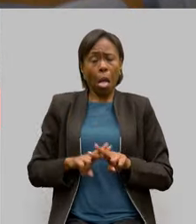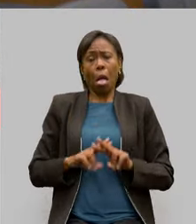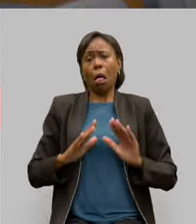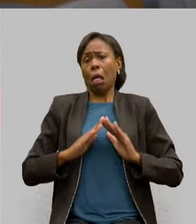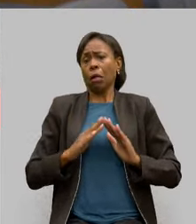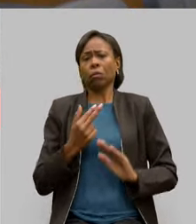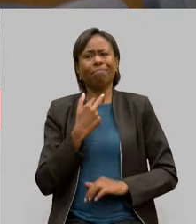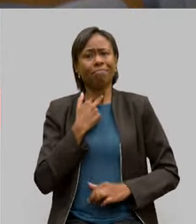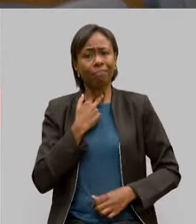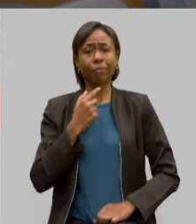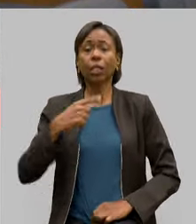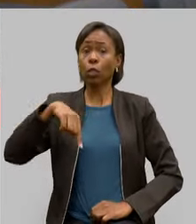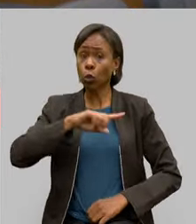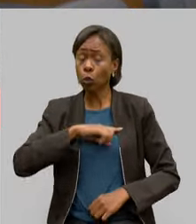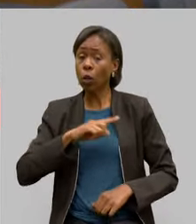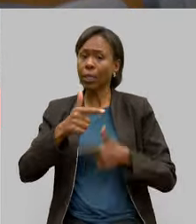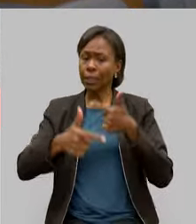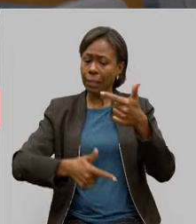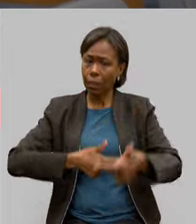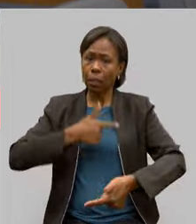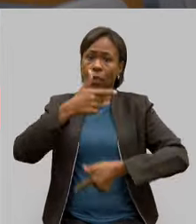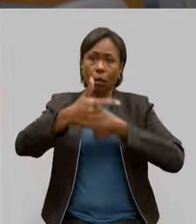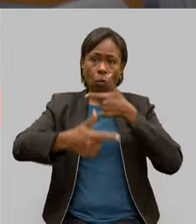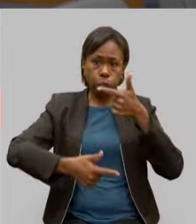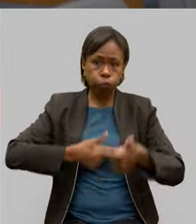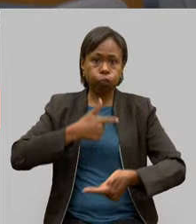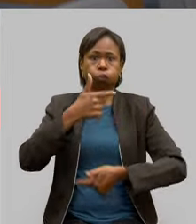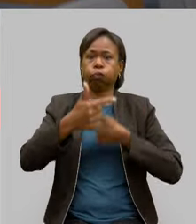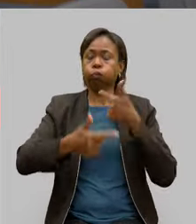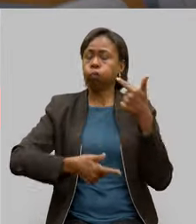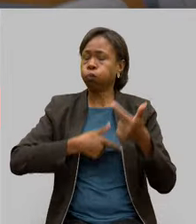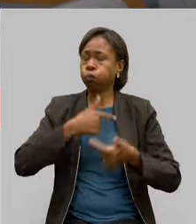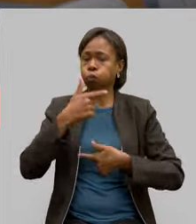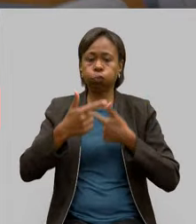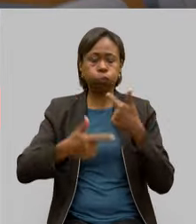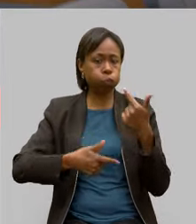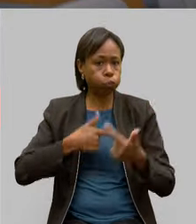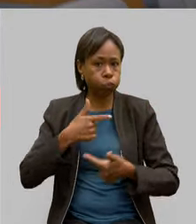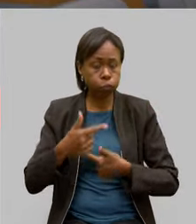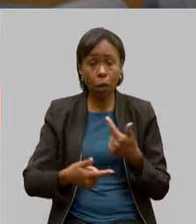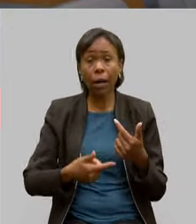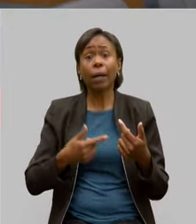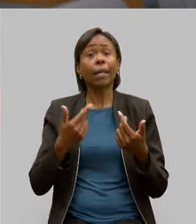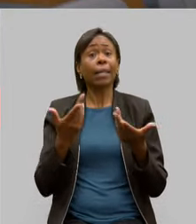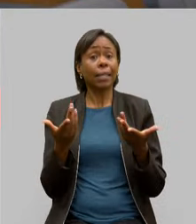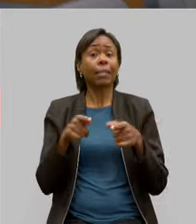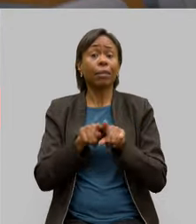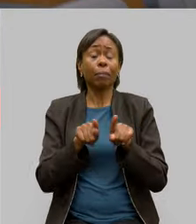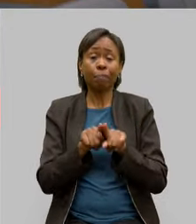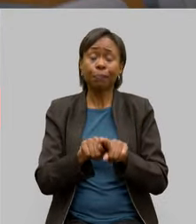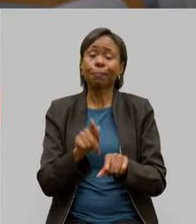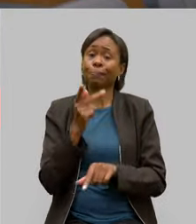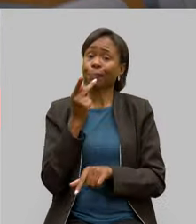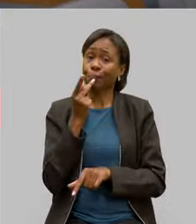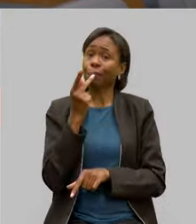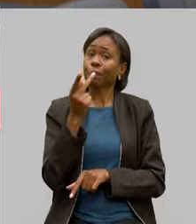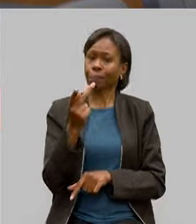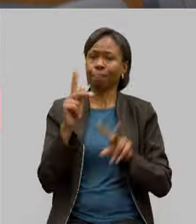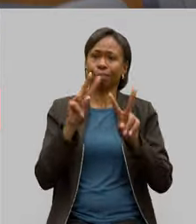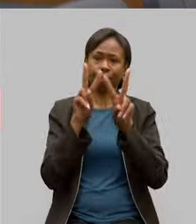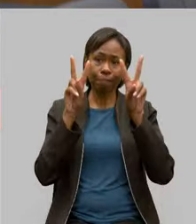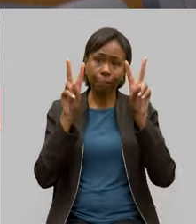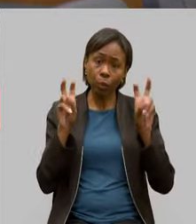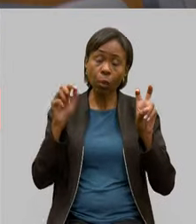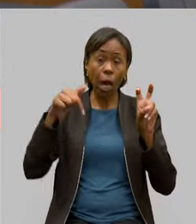uma um um trabalho muito grande assim e a extensão desse trabalho a gente poder falar sobre esse eh